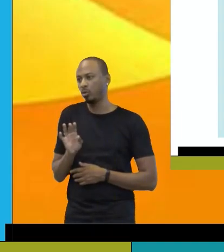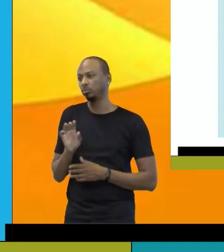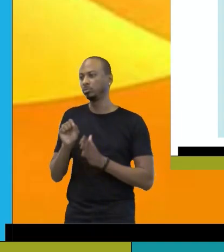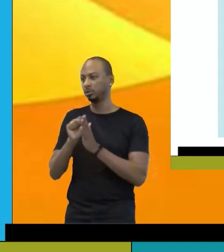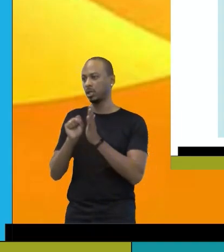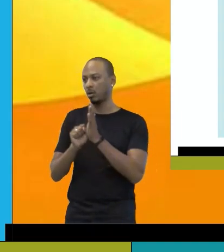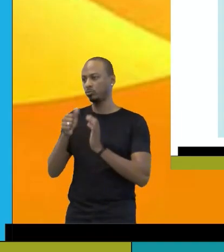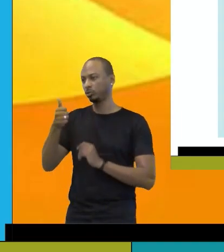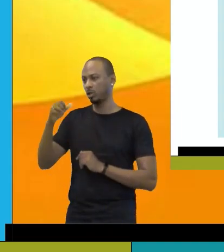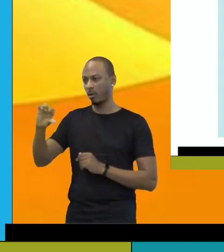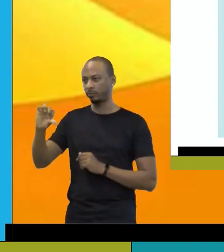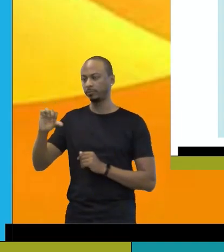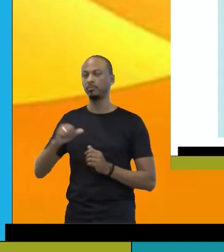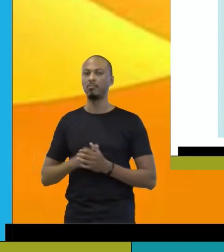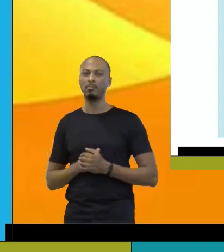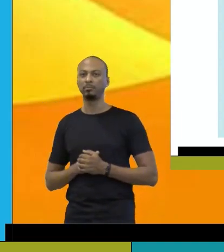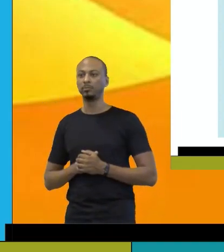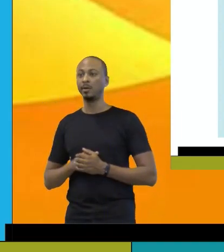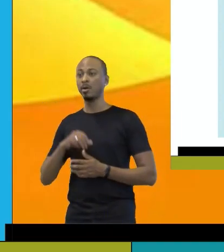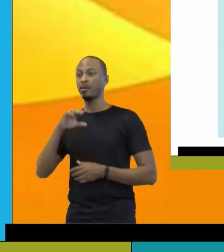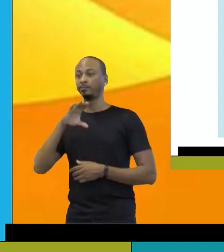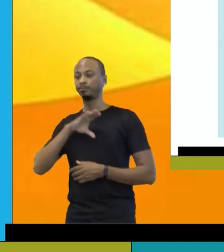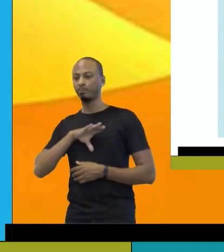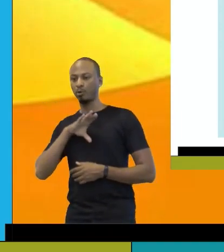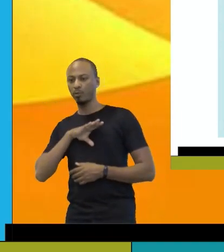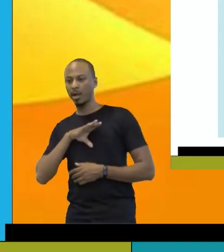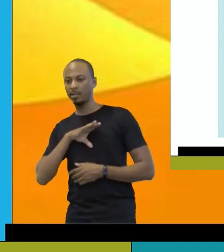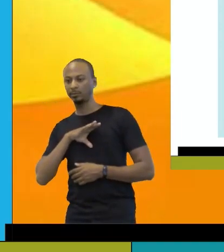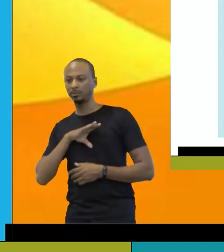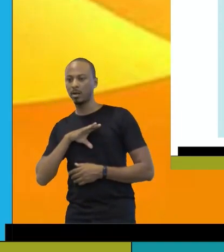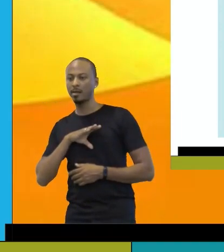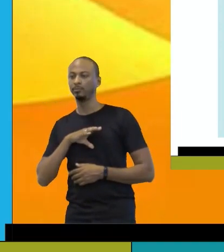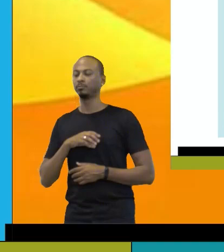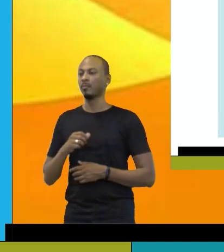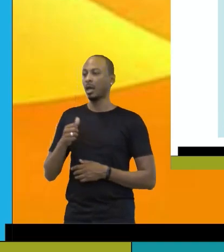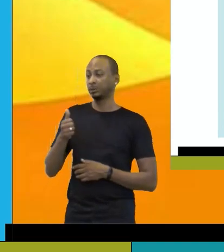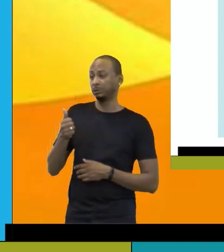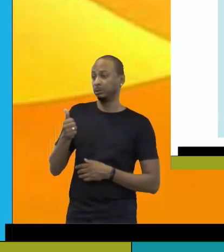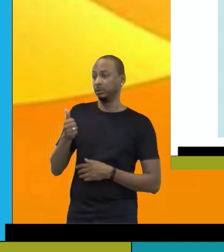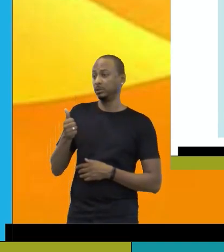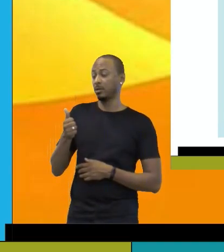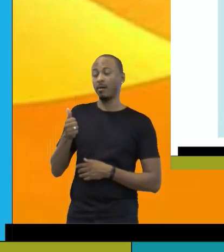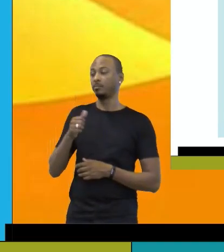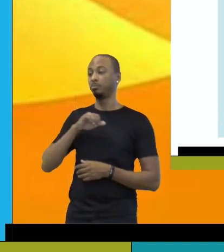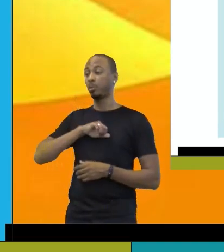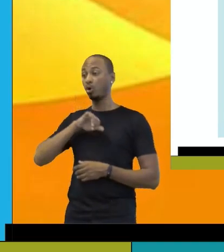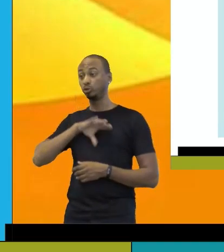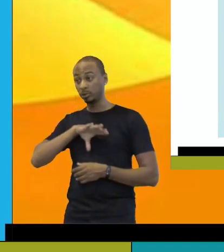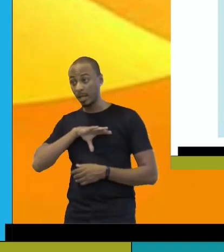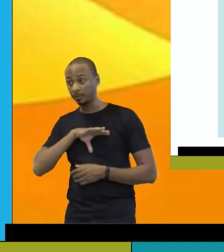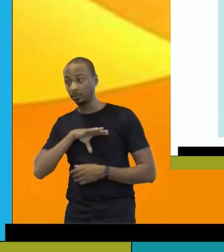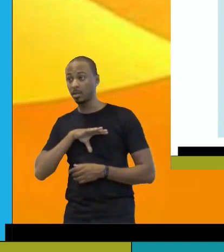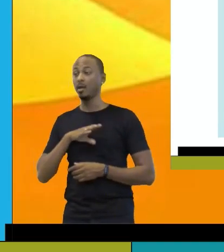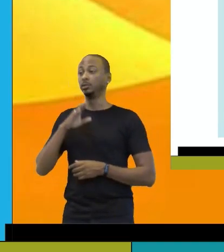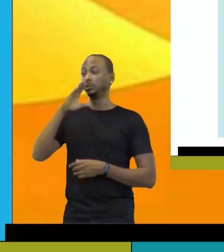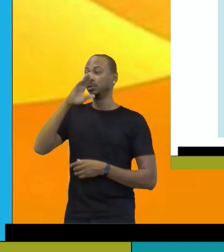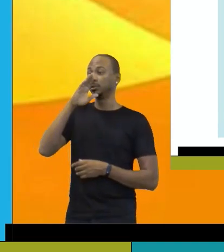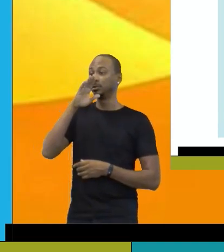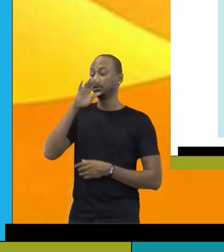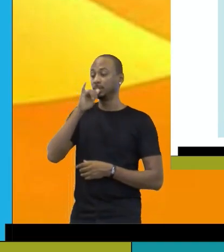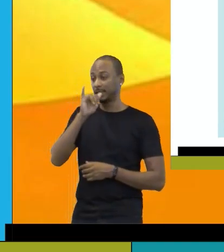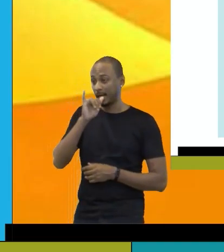unificação italiana, nós tivemos aí praticamente 5 séculos. Século XV,